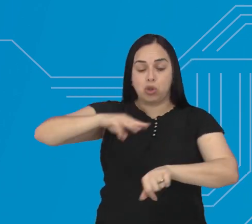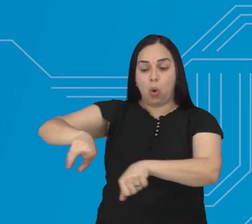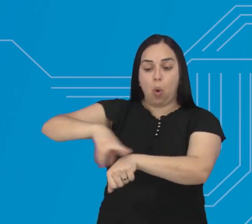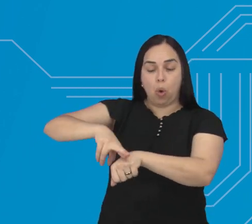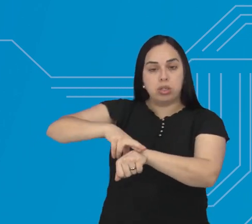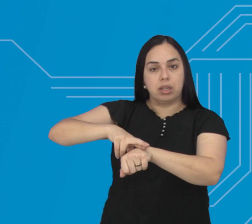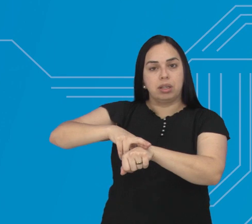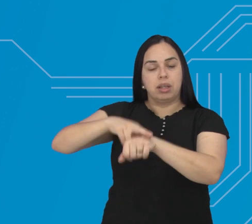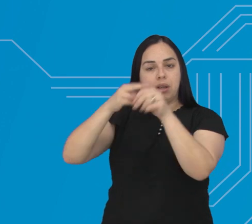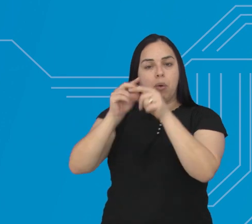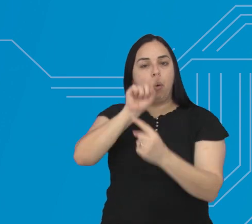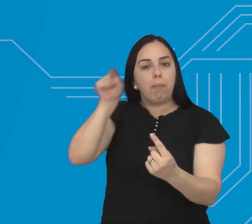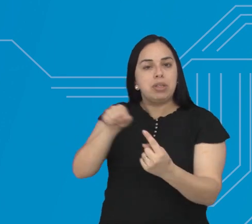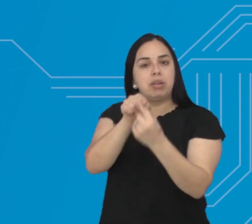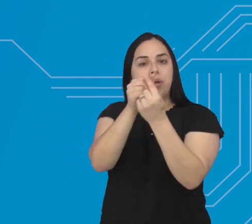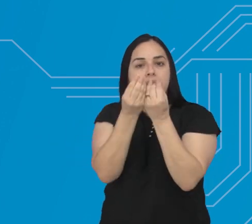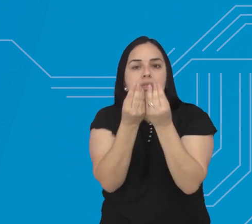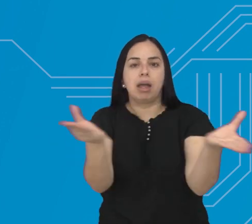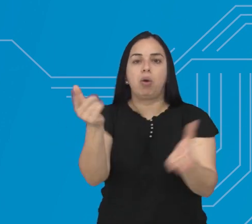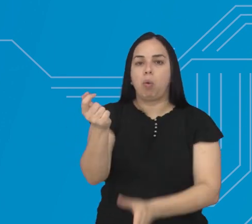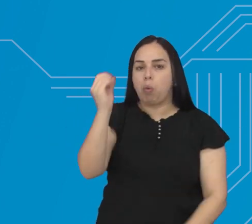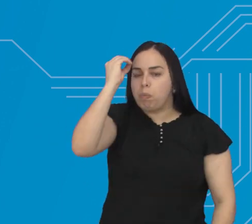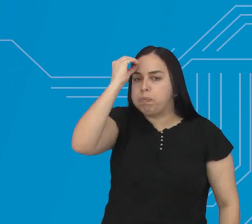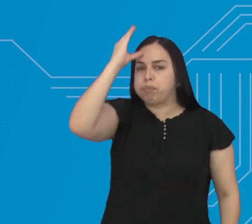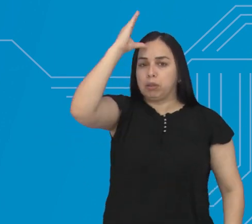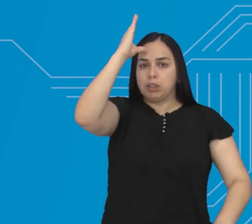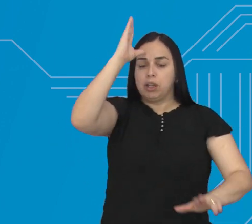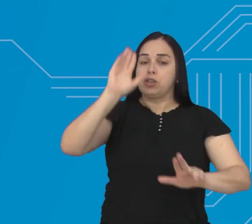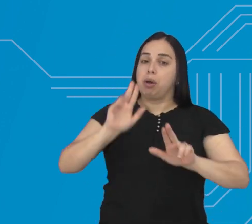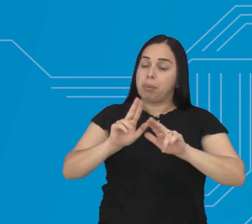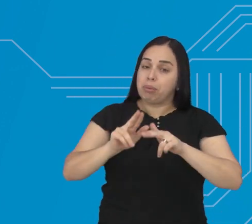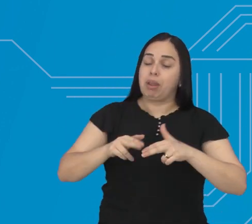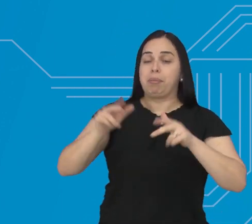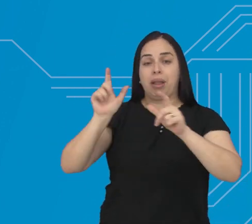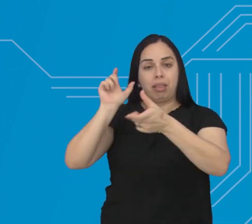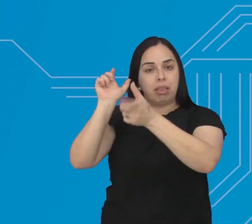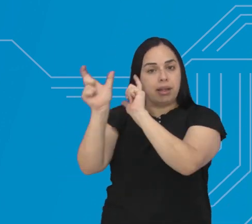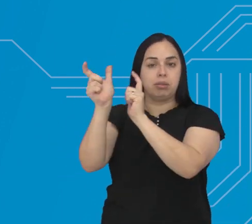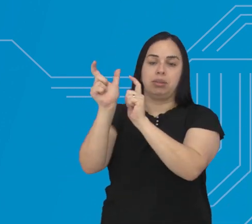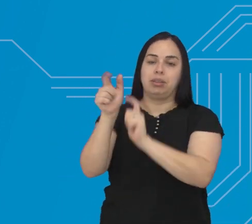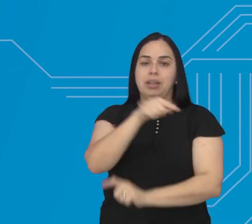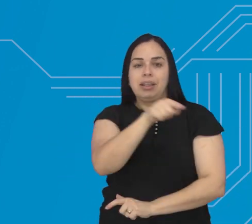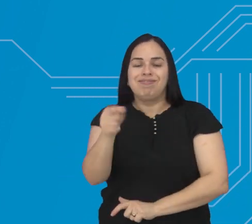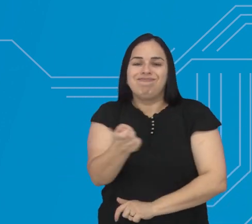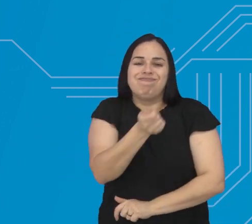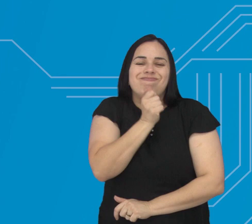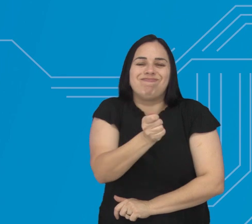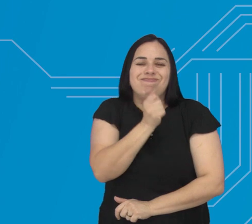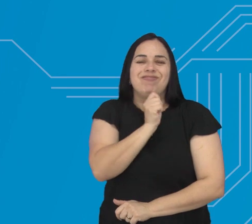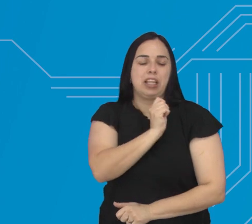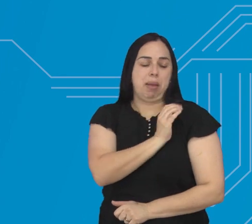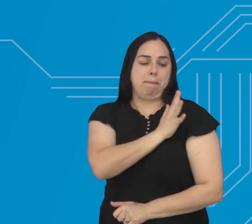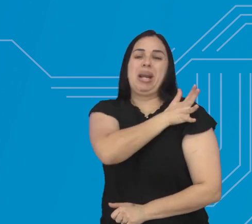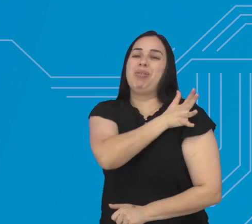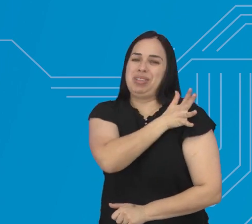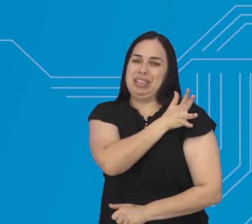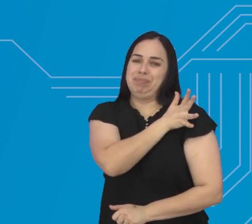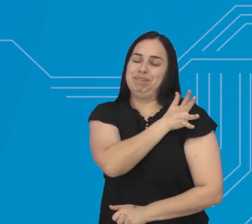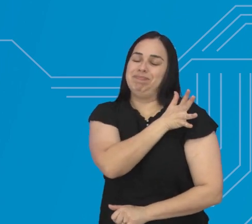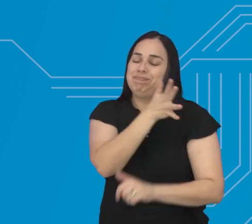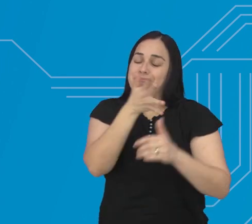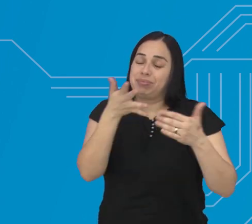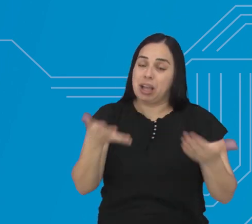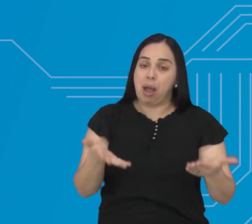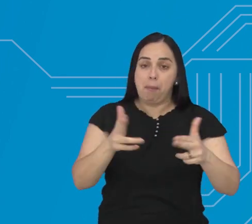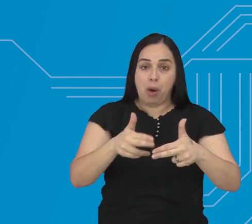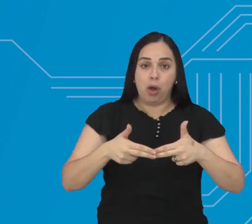A meta é ampliar o conhecimento de toda a população sobre esse transtorno que ainda é carregado de muitos estigmas e